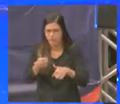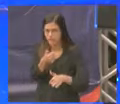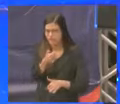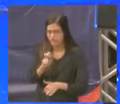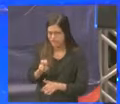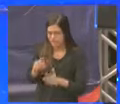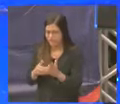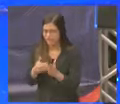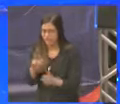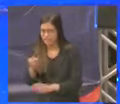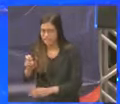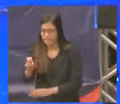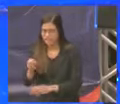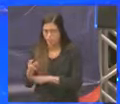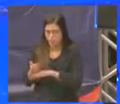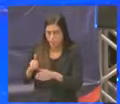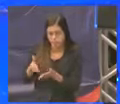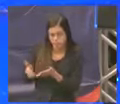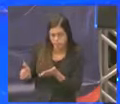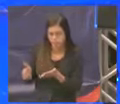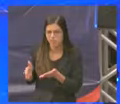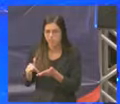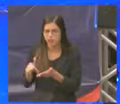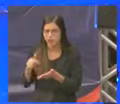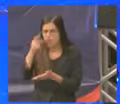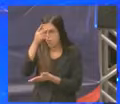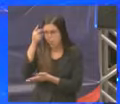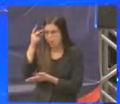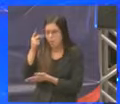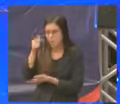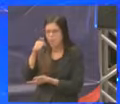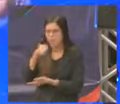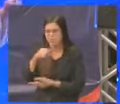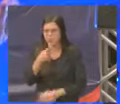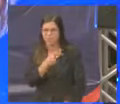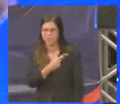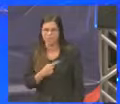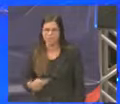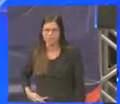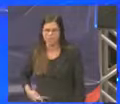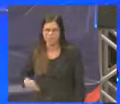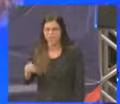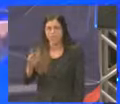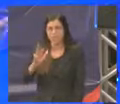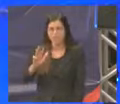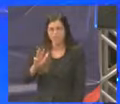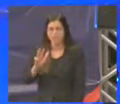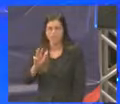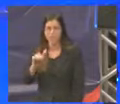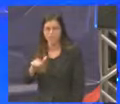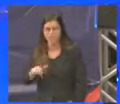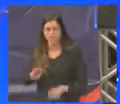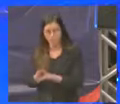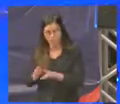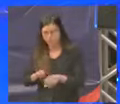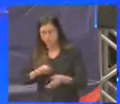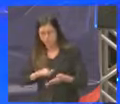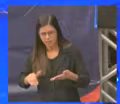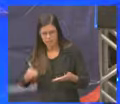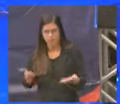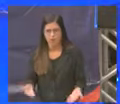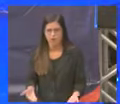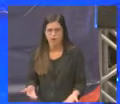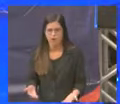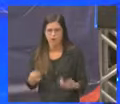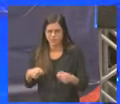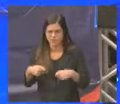65. Eu estou fora. O presidente da República está fora, os governadores estão fora, os senadores estão fora, os empresários estão fora. Poxa, a gente tem que mudar